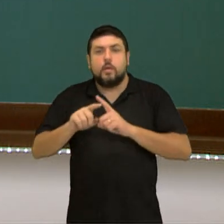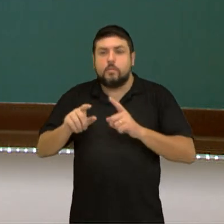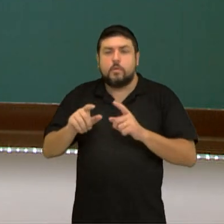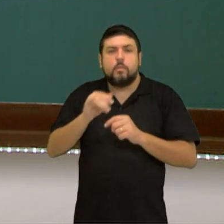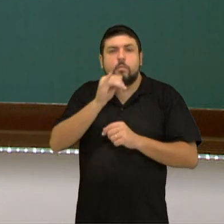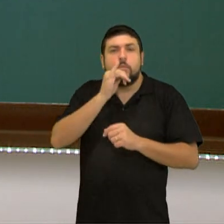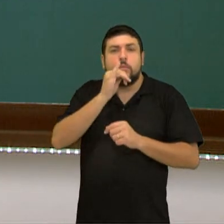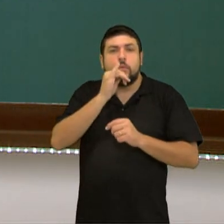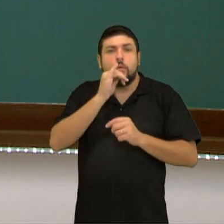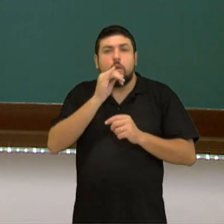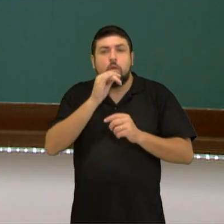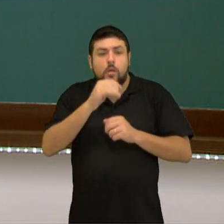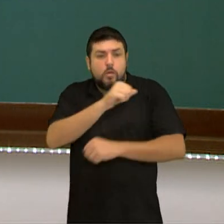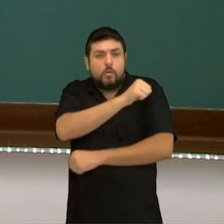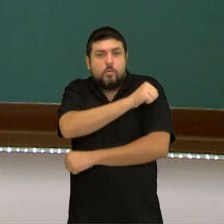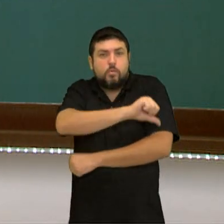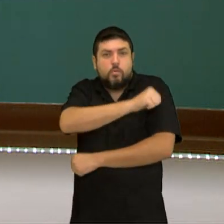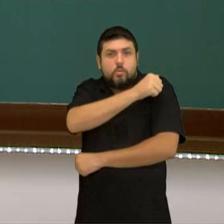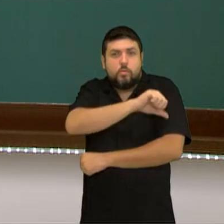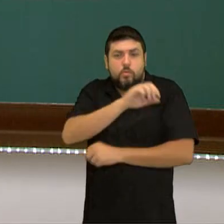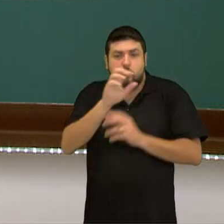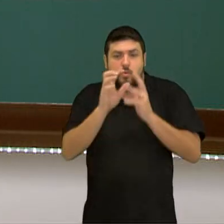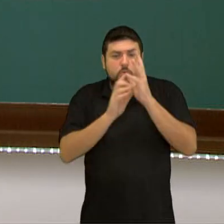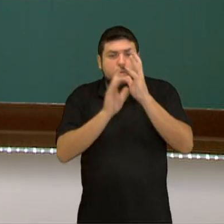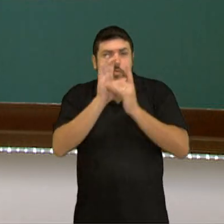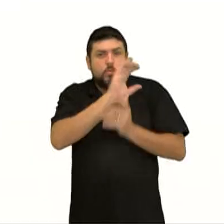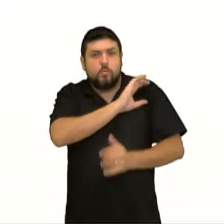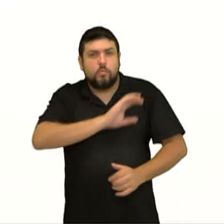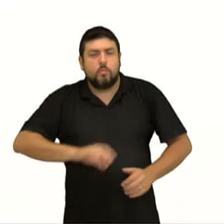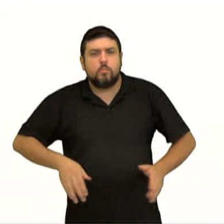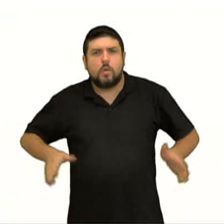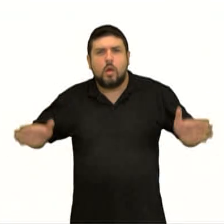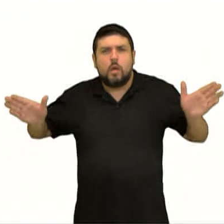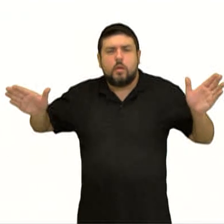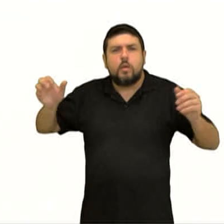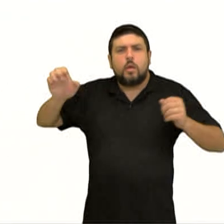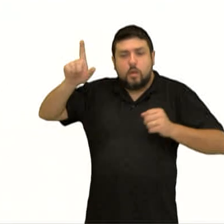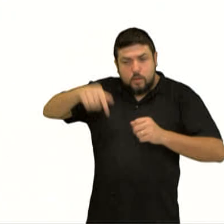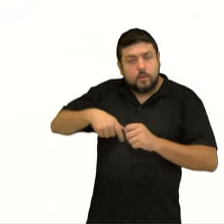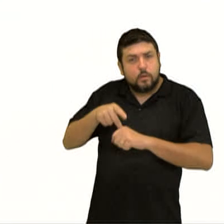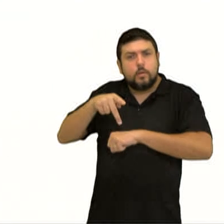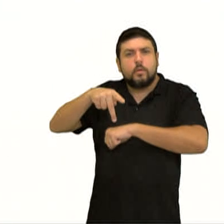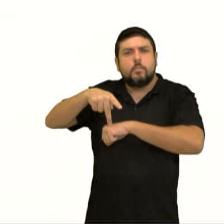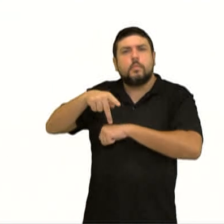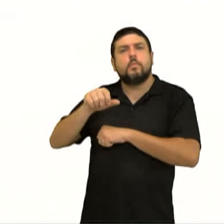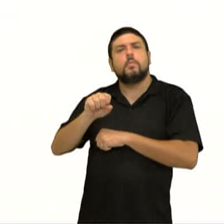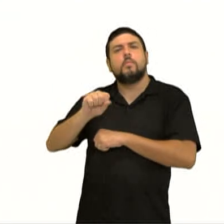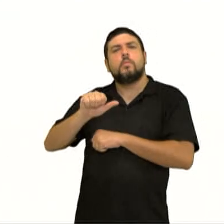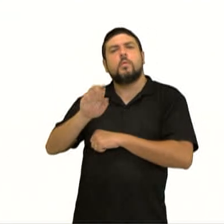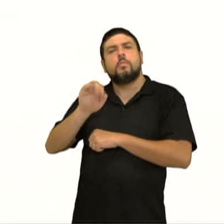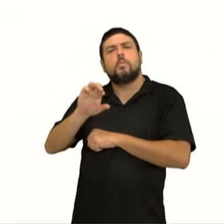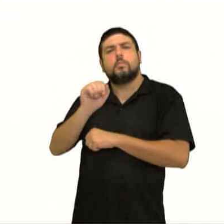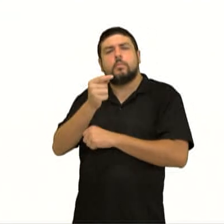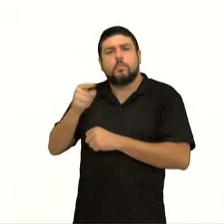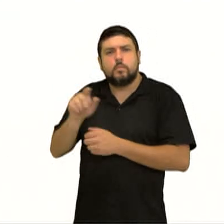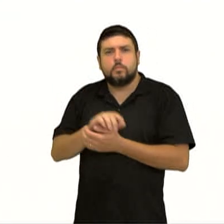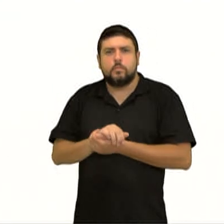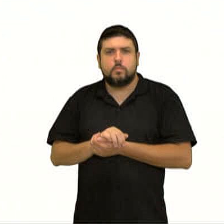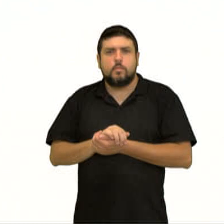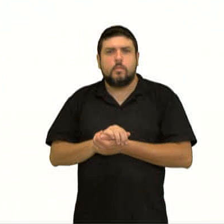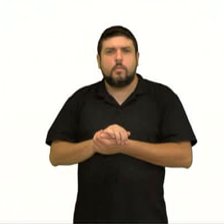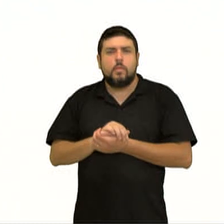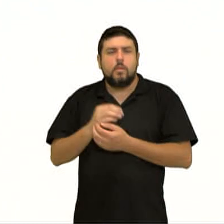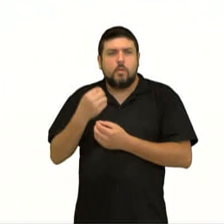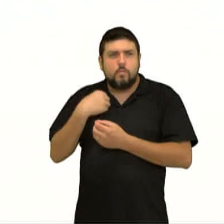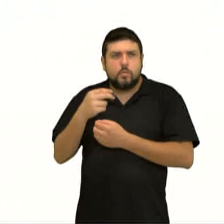tá? Adaptando-se à necessidade das obras. Usava-se a taipa de pilão, que eram muros lisos, com paredes